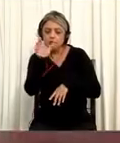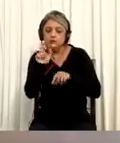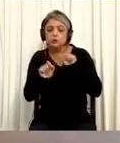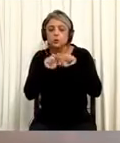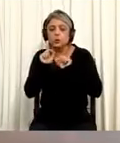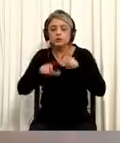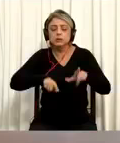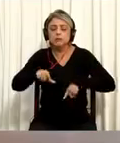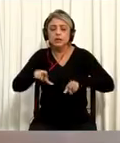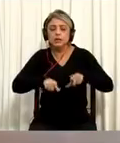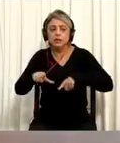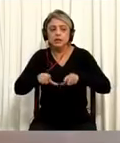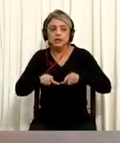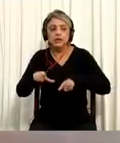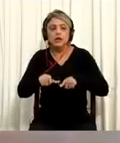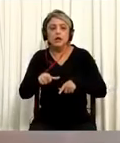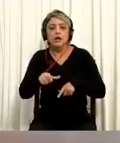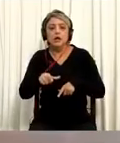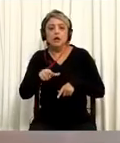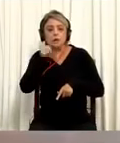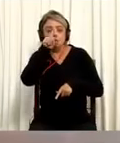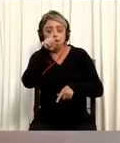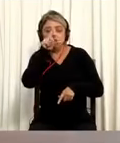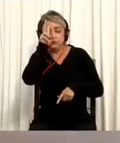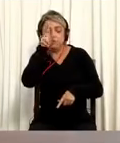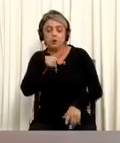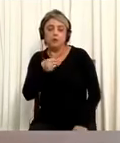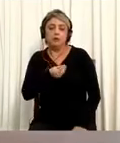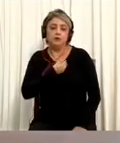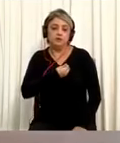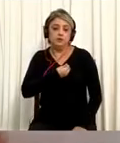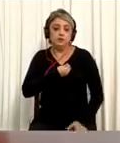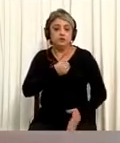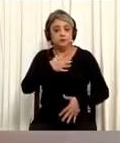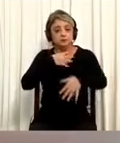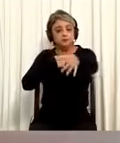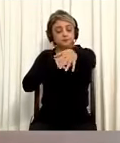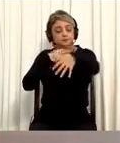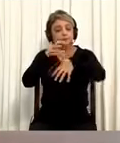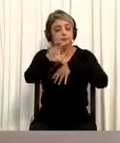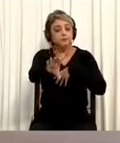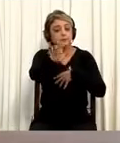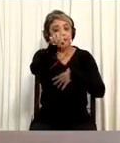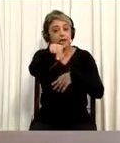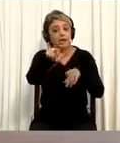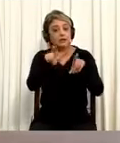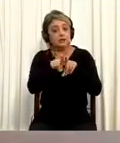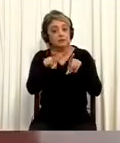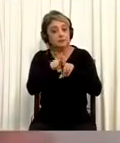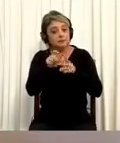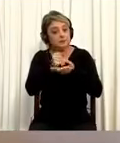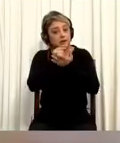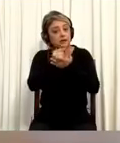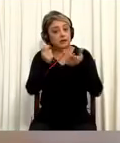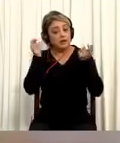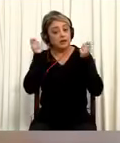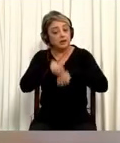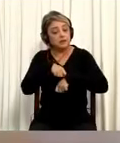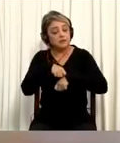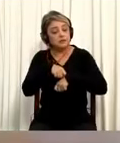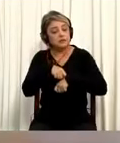de trabalhar sem colocar em risco as suas vidas. Então, solidariedade é também a capacidade